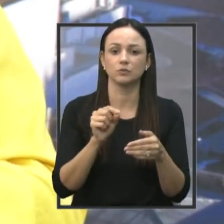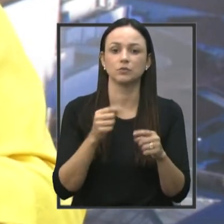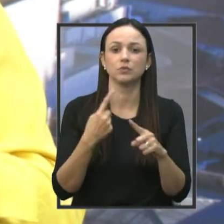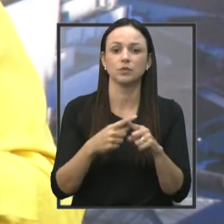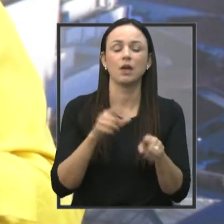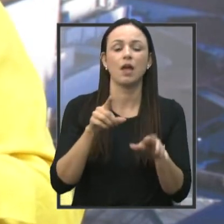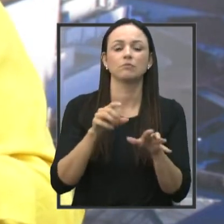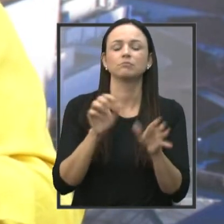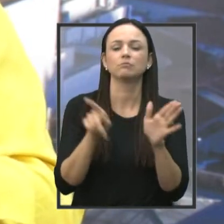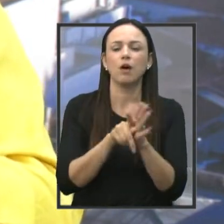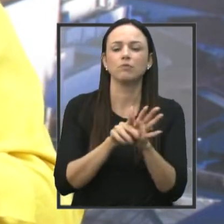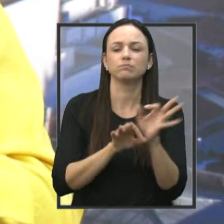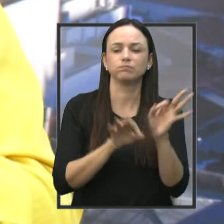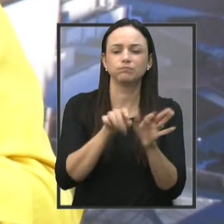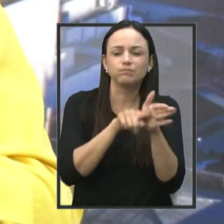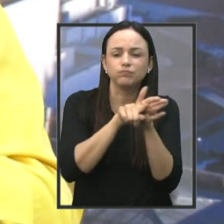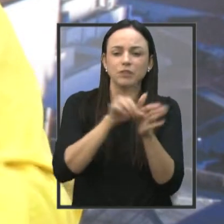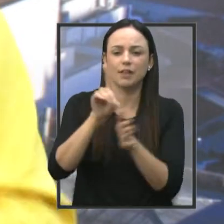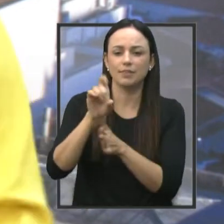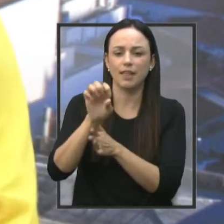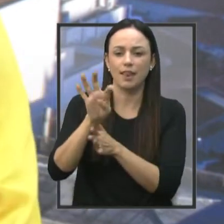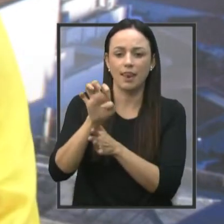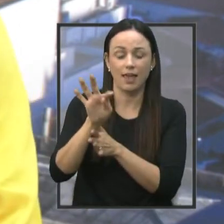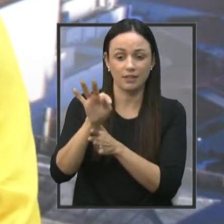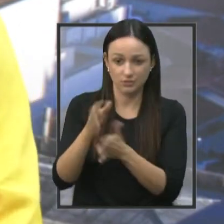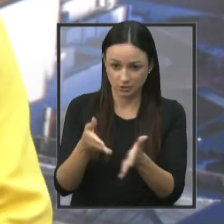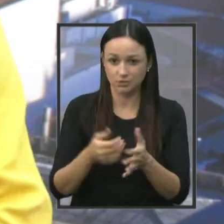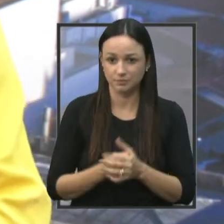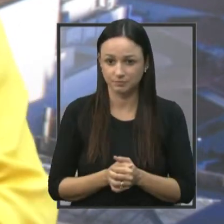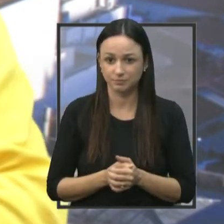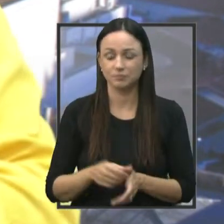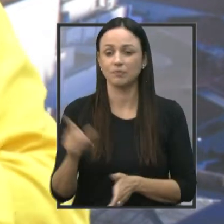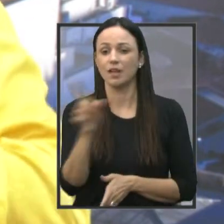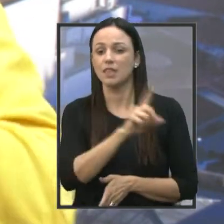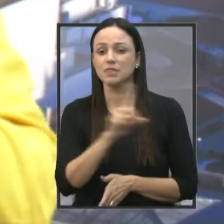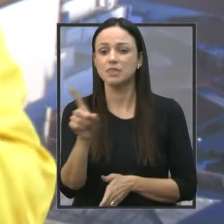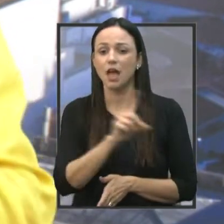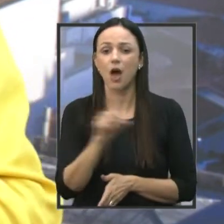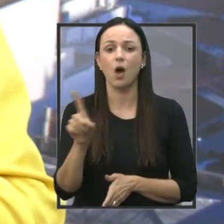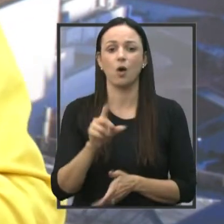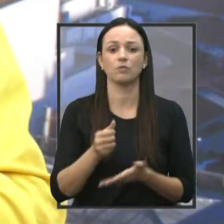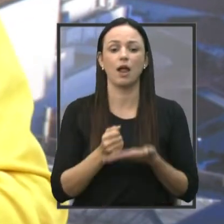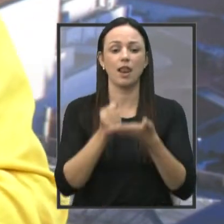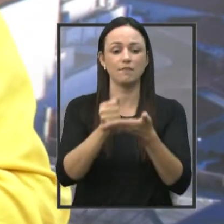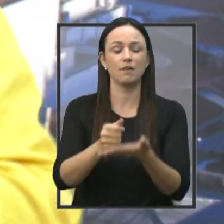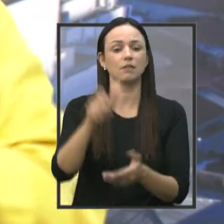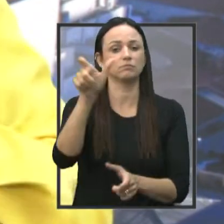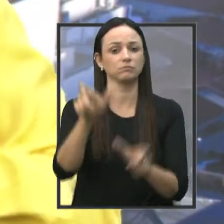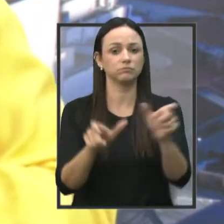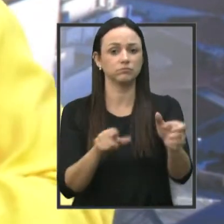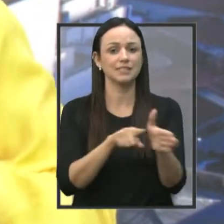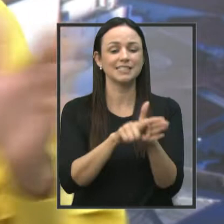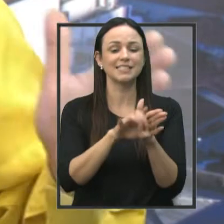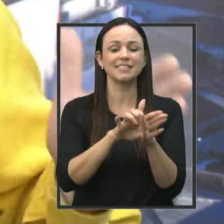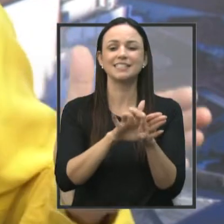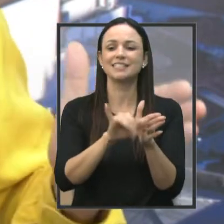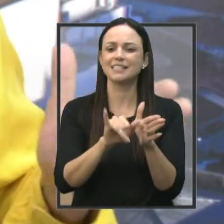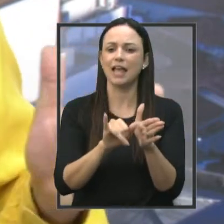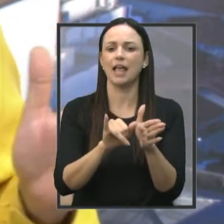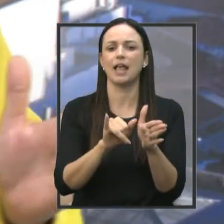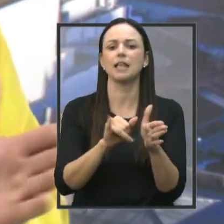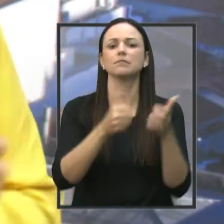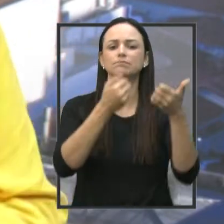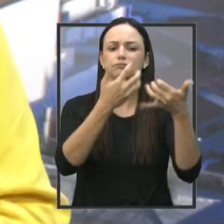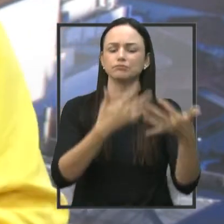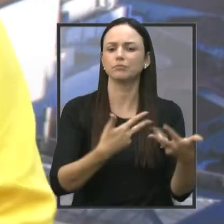Delete, entendeu? A Operação Delete, não levando aos membros da SEI as deliberações de certas